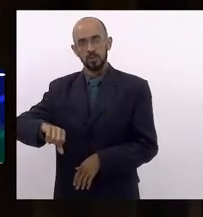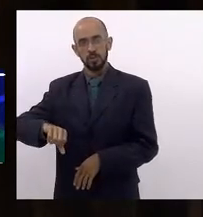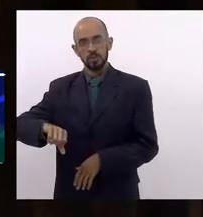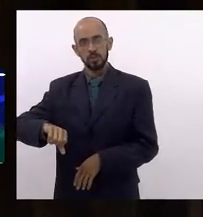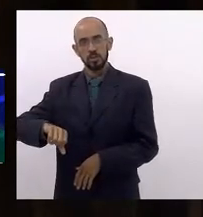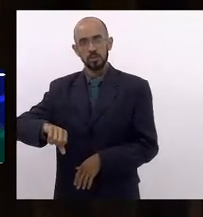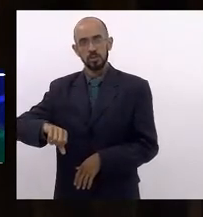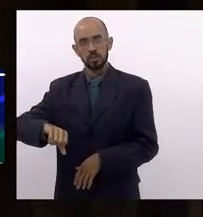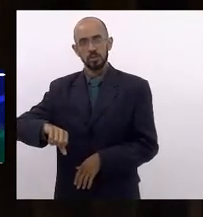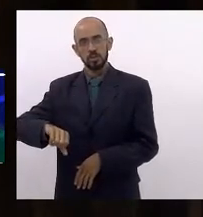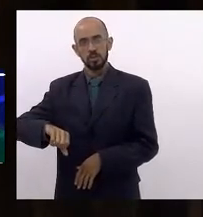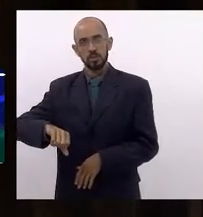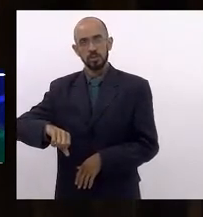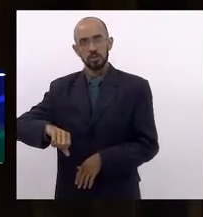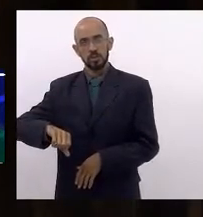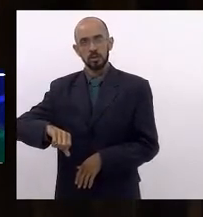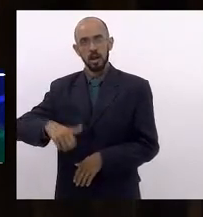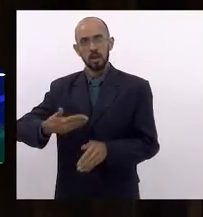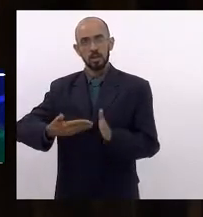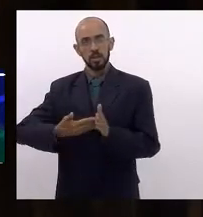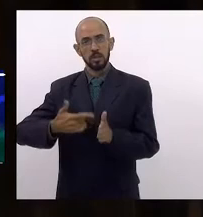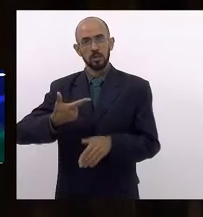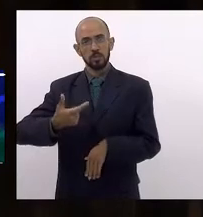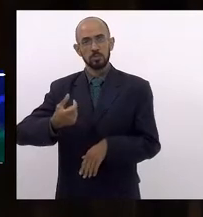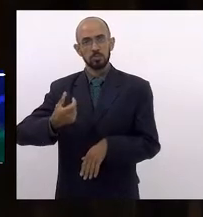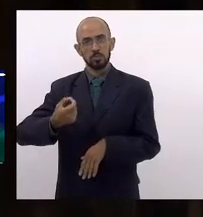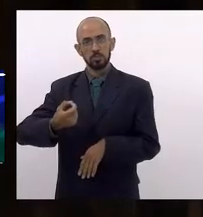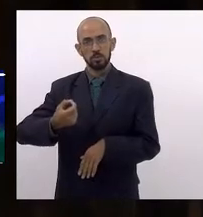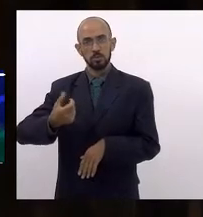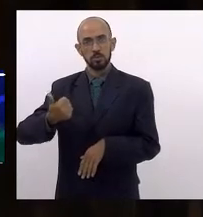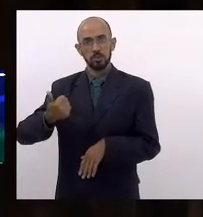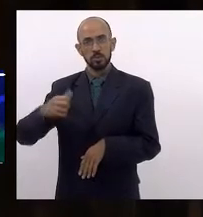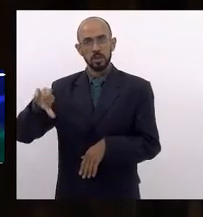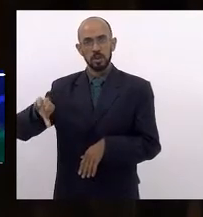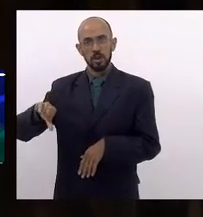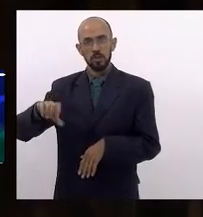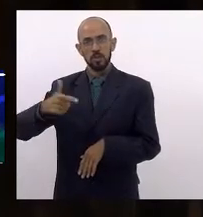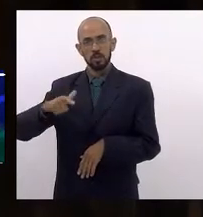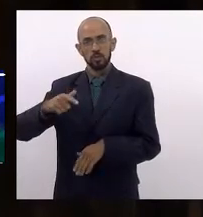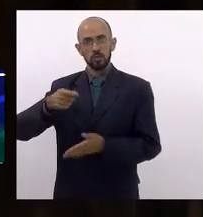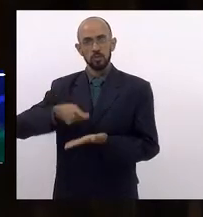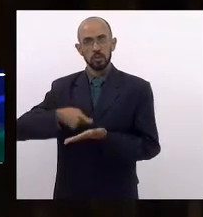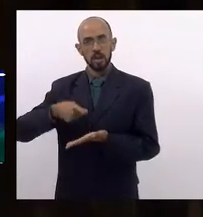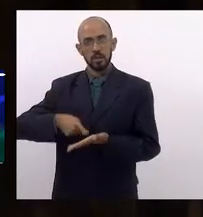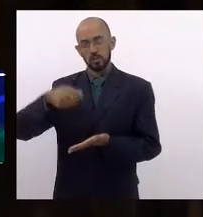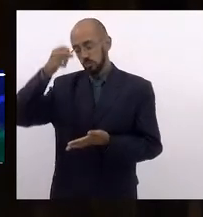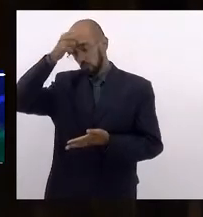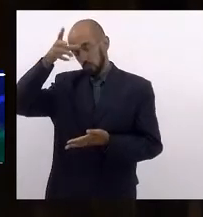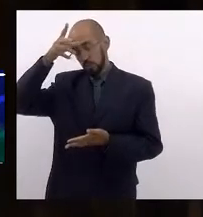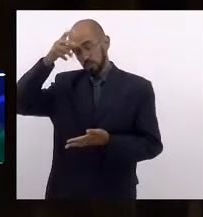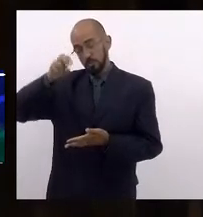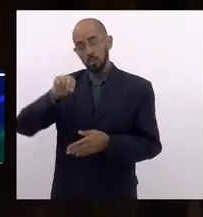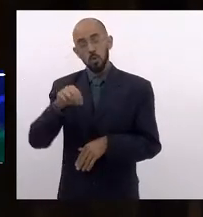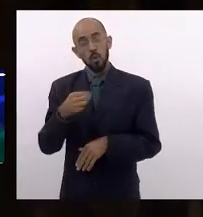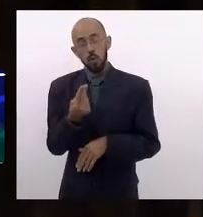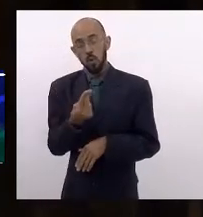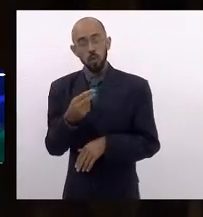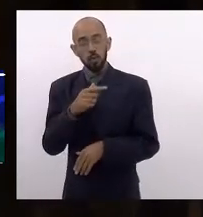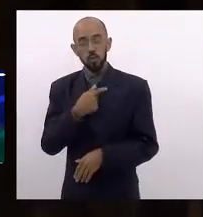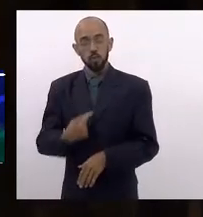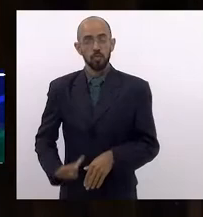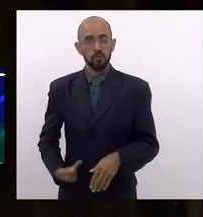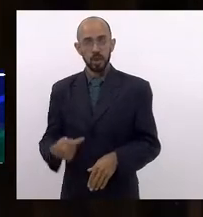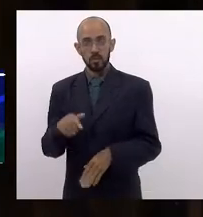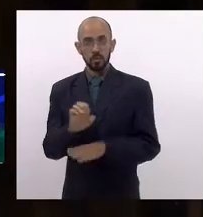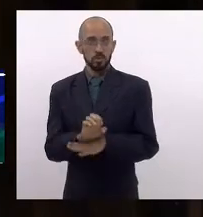a jaca 2019 até 2019 Não eu não tenho obrigação nem do município nem do Governo do Estado e